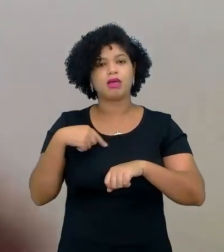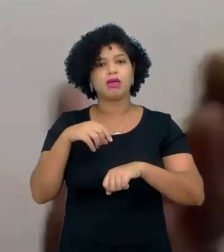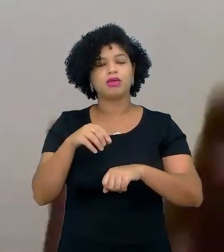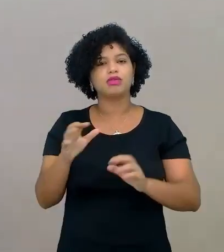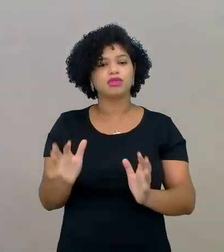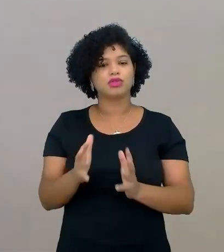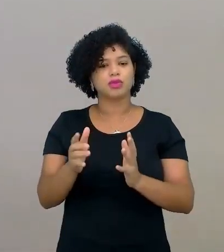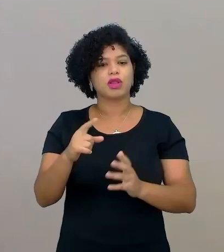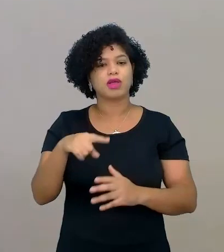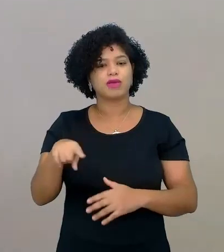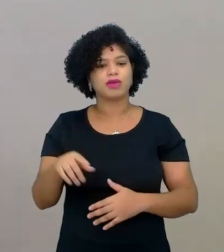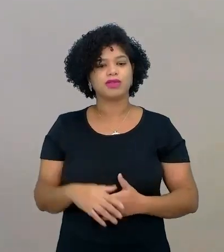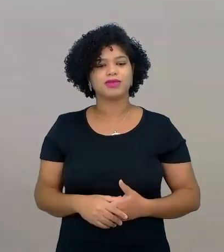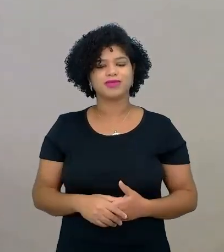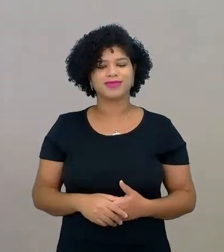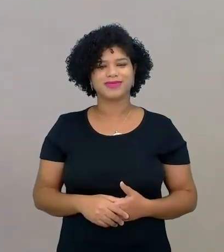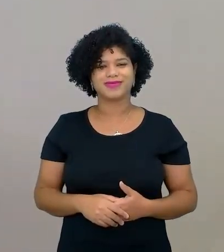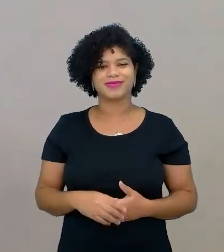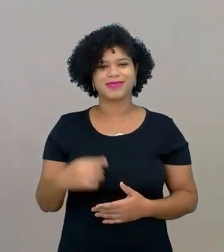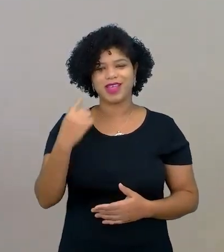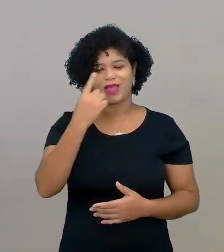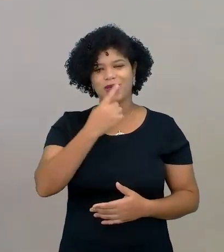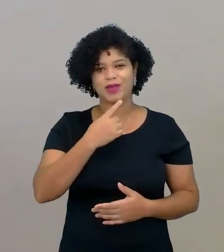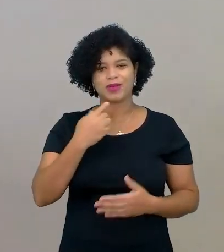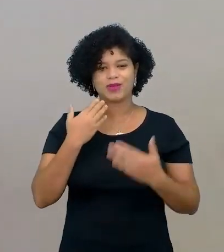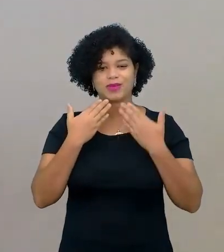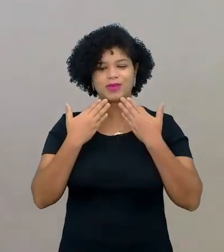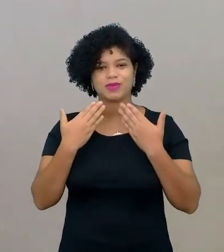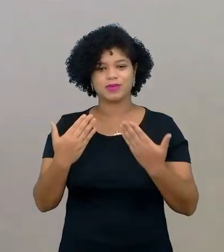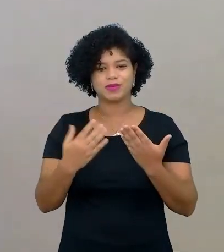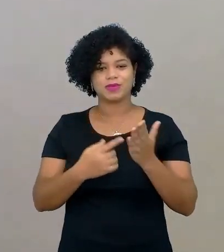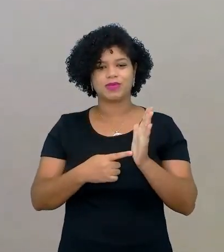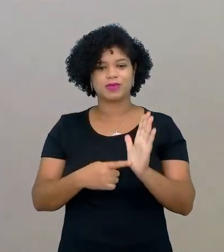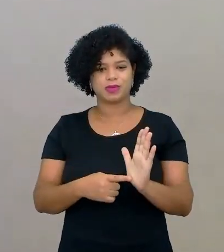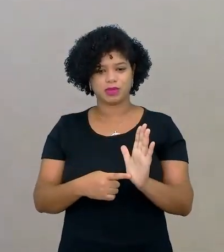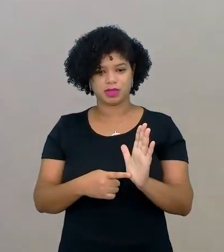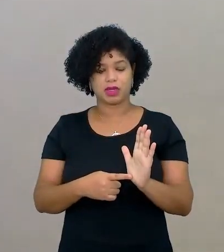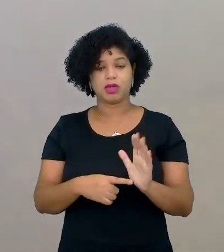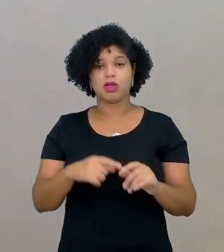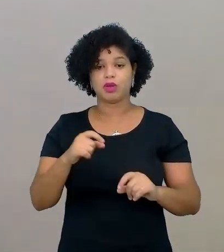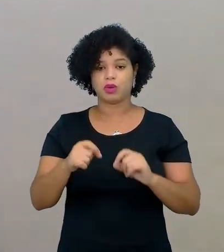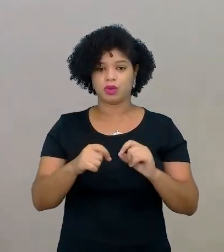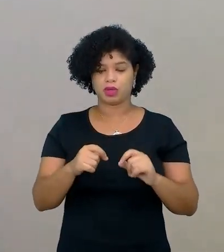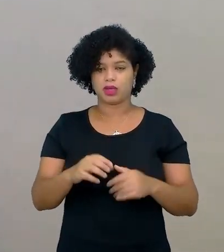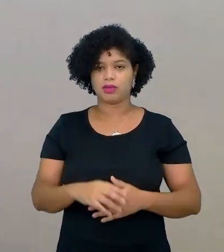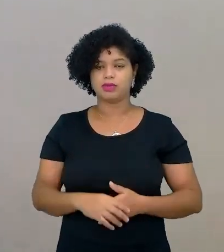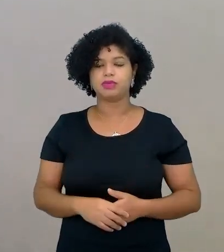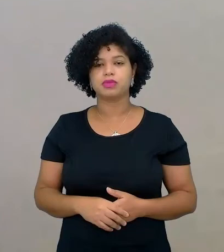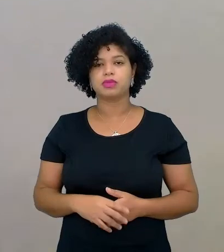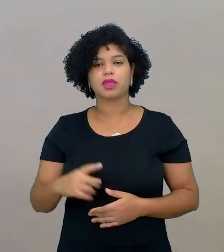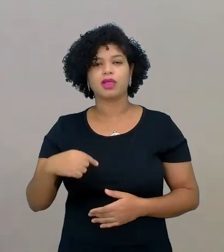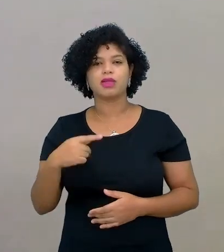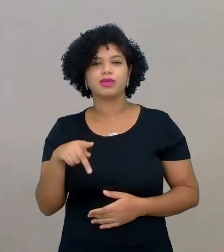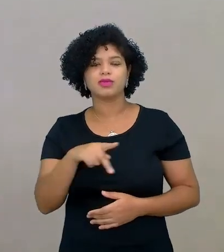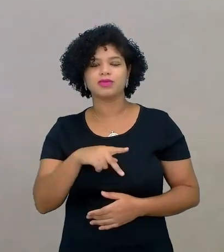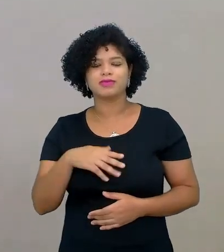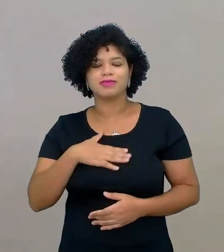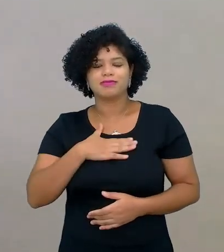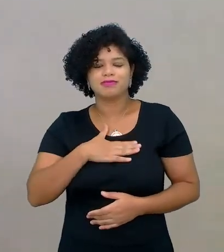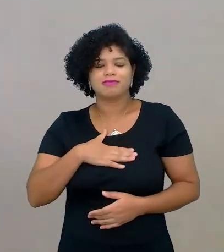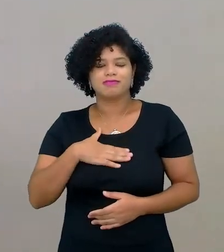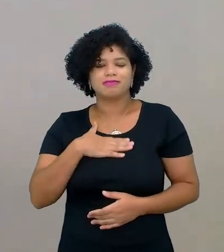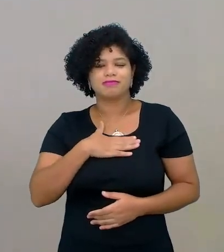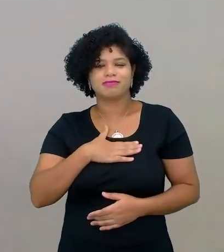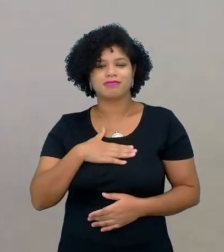com vocês, mostrar a nossa carinha aqui novamente, né? E é importante, eu acho que a paixão que nós, professores, temos para ensinar